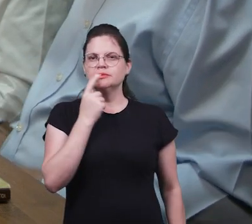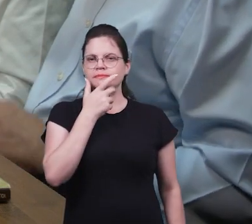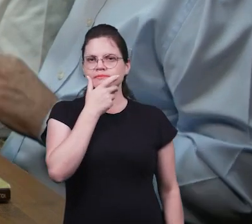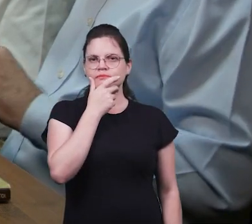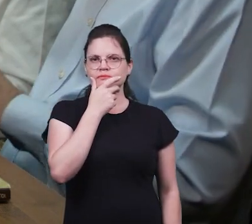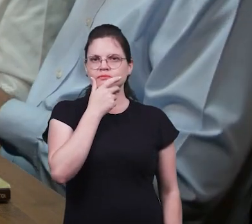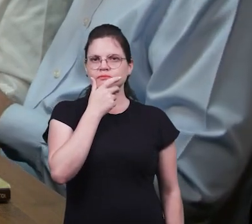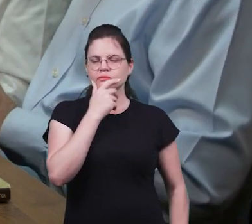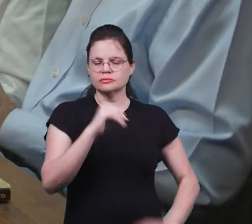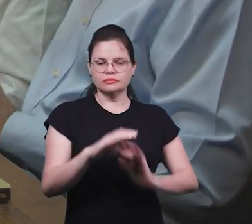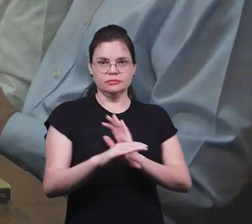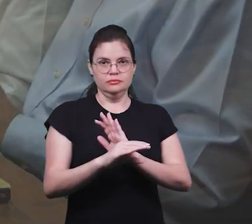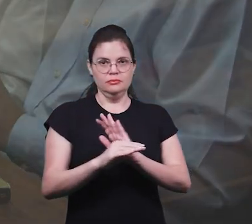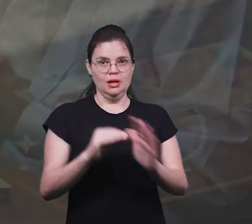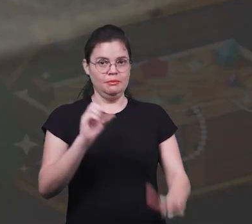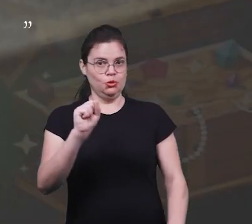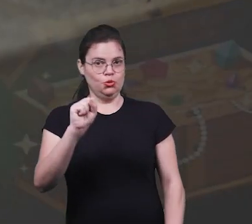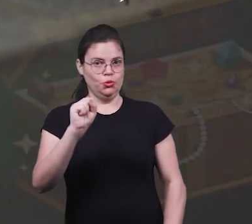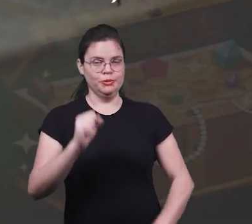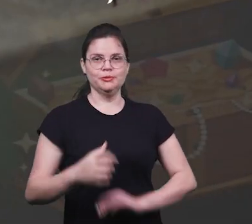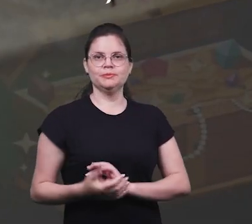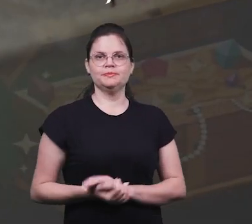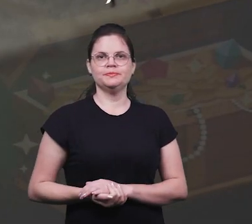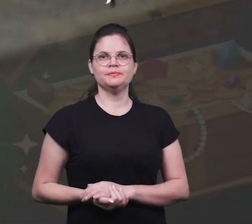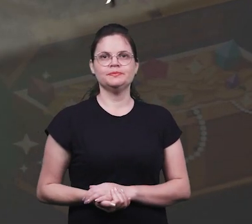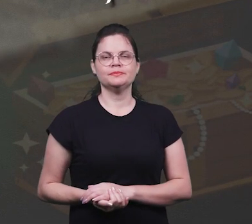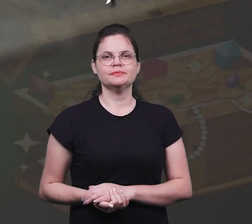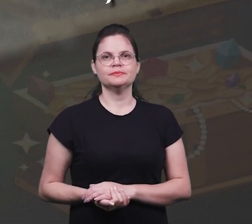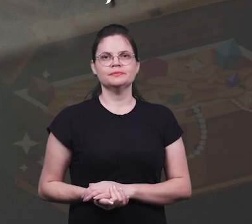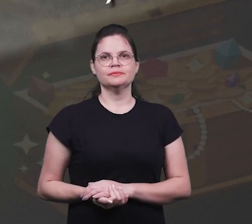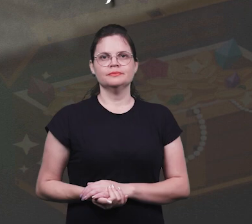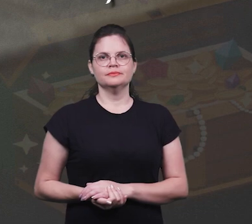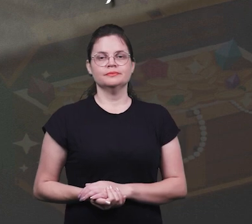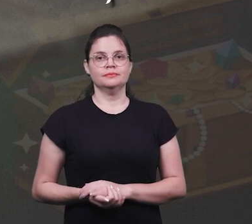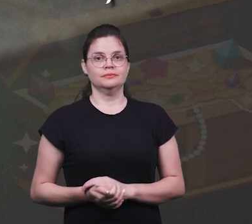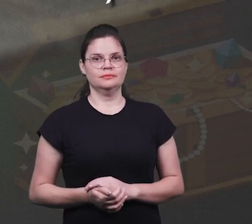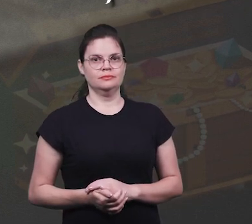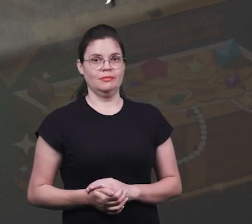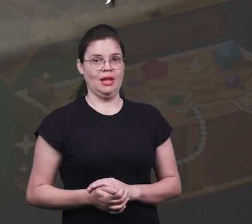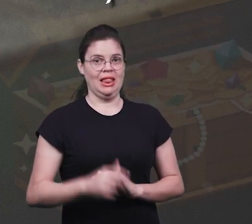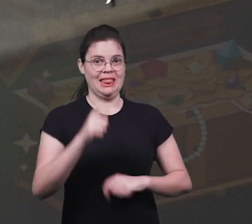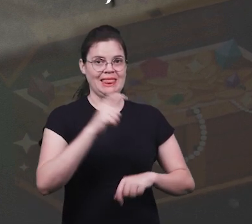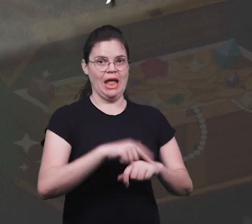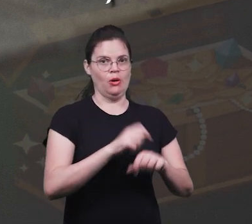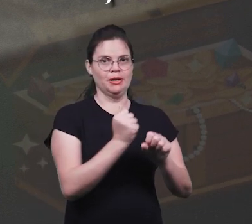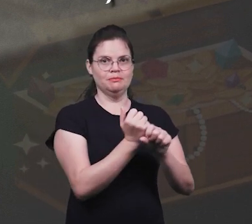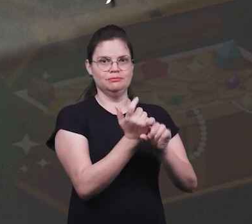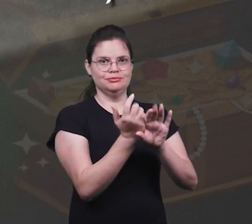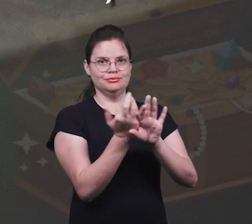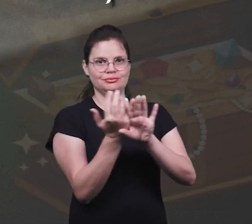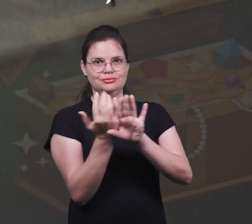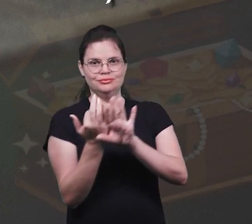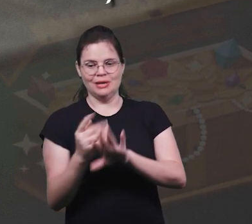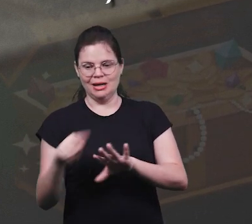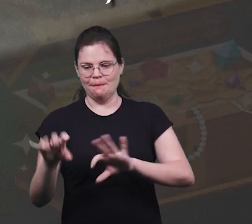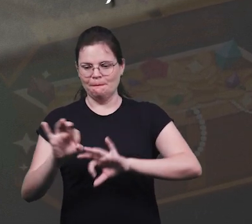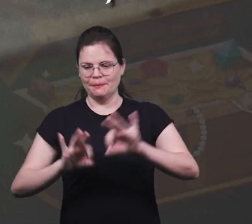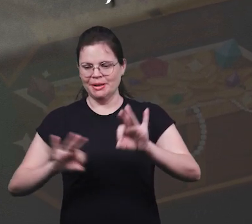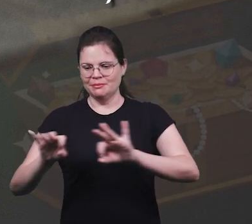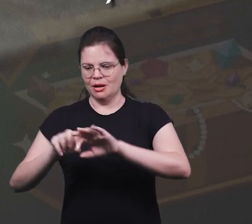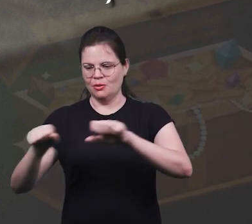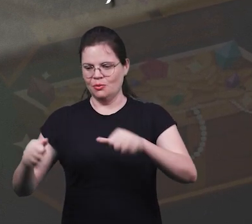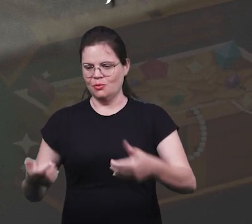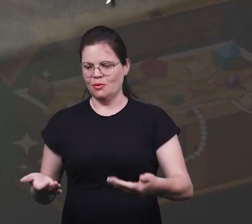No 8 aqui, diz assim: Noé edificou um altar ao Senhor. E o